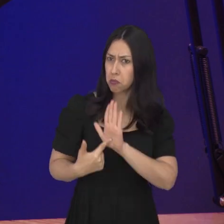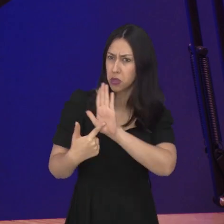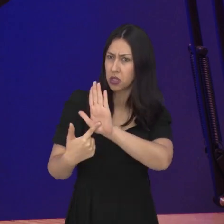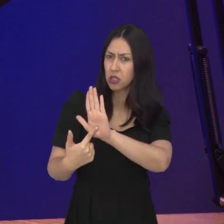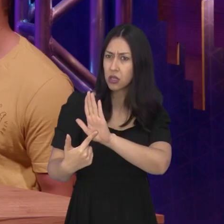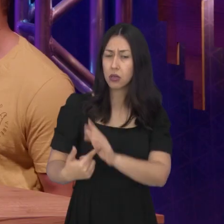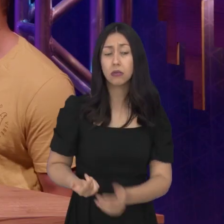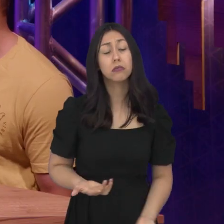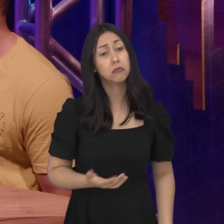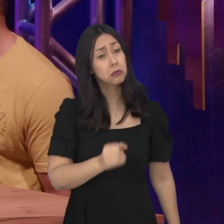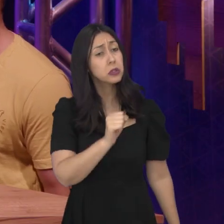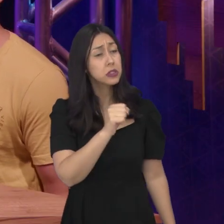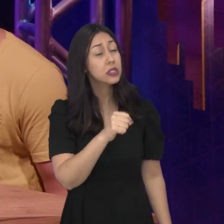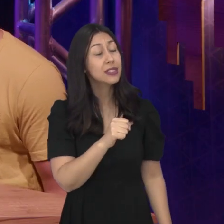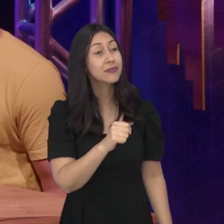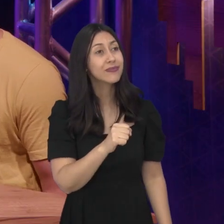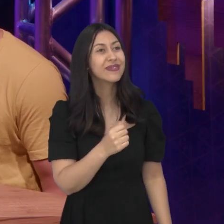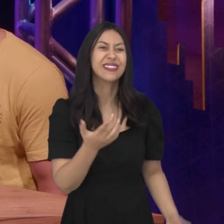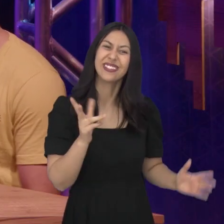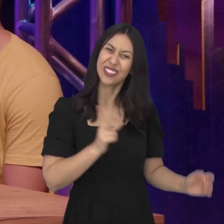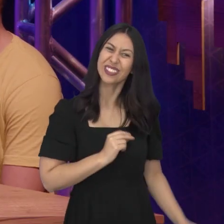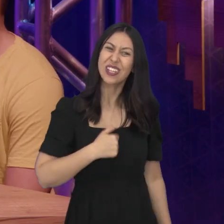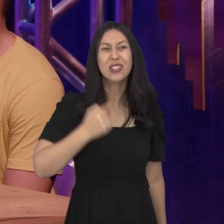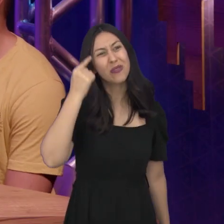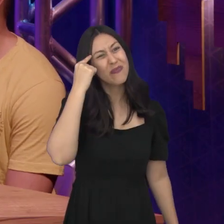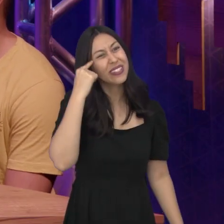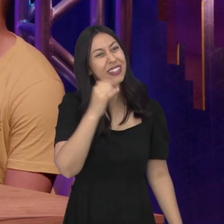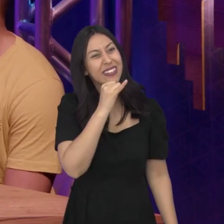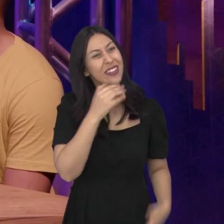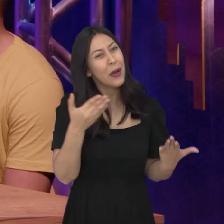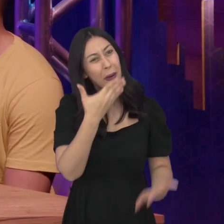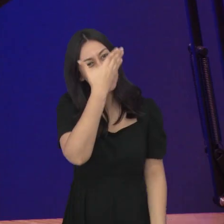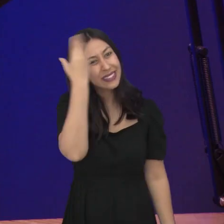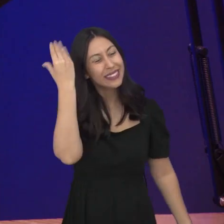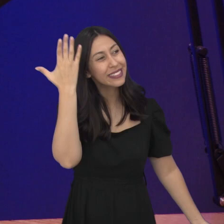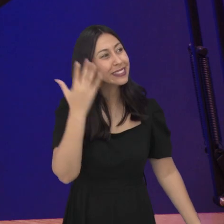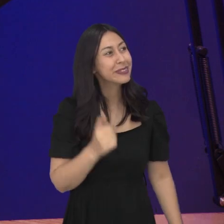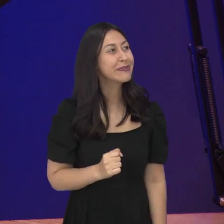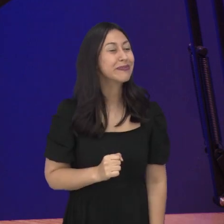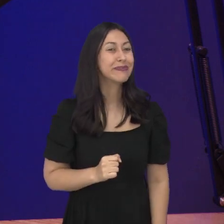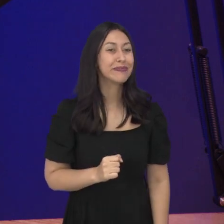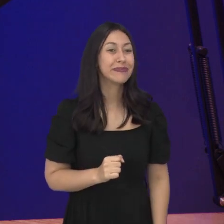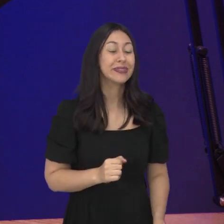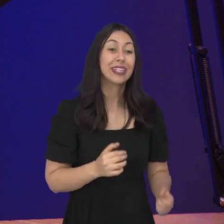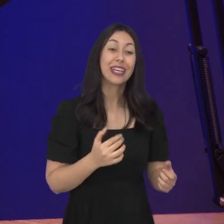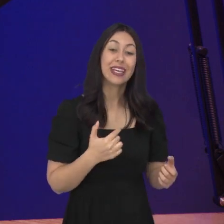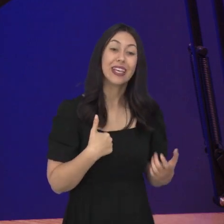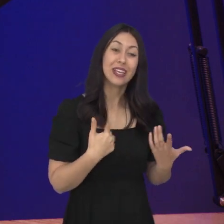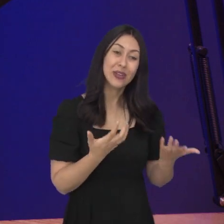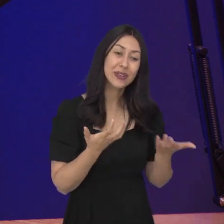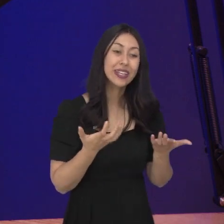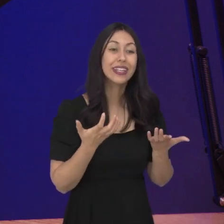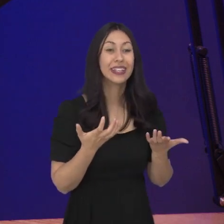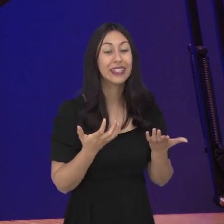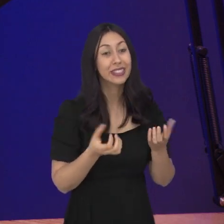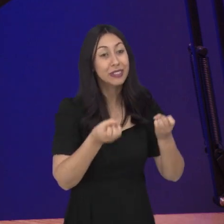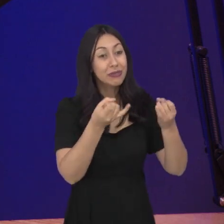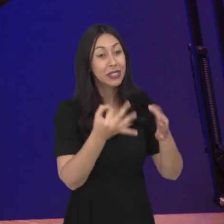Uma apresentação, por exemplo. Uma apresentação, né? Sim. Eu tinha pensado num exemplo antes, eu não tô conseguindo lembrar dele agora. Mas